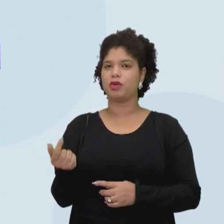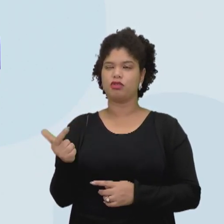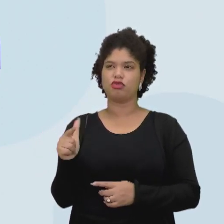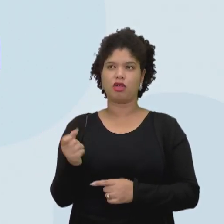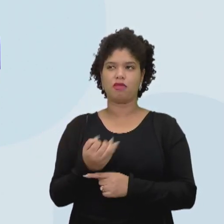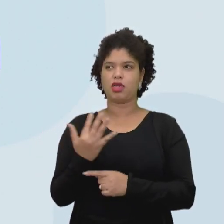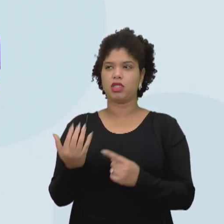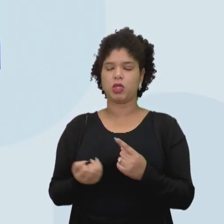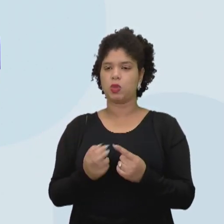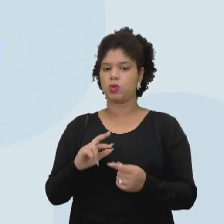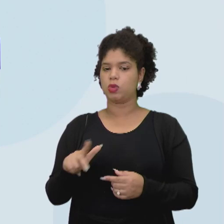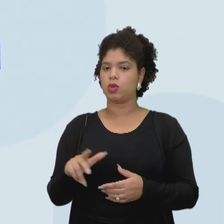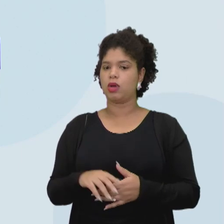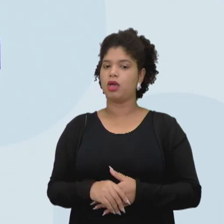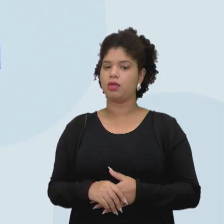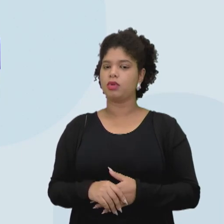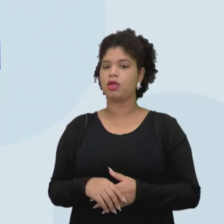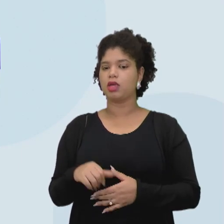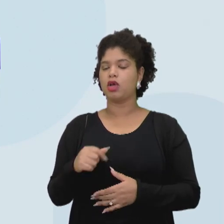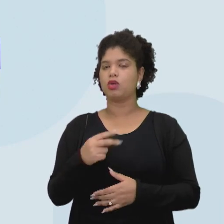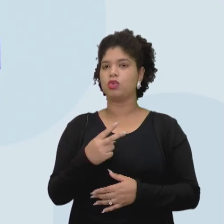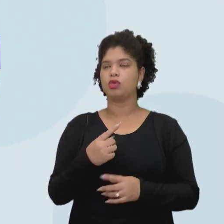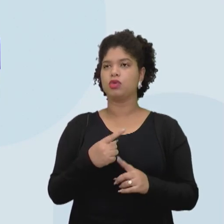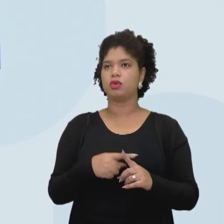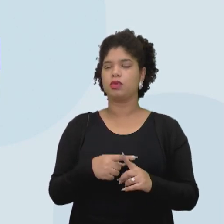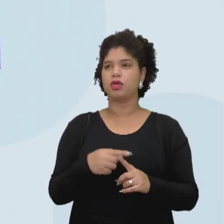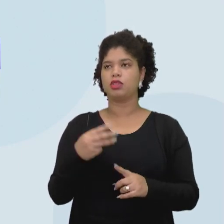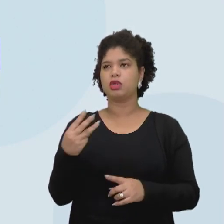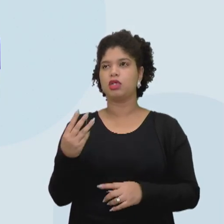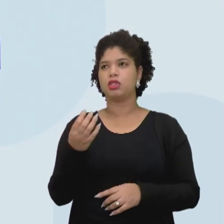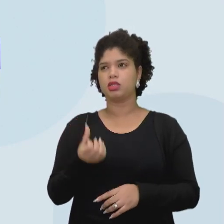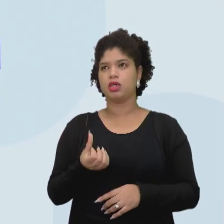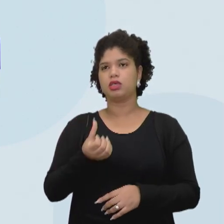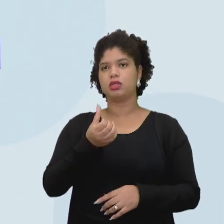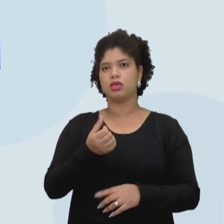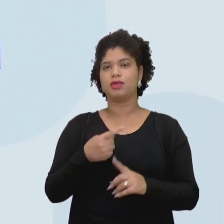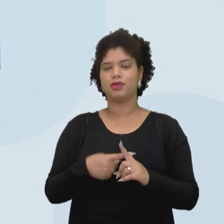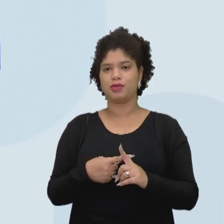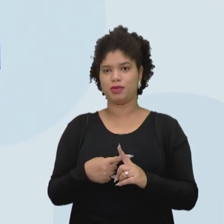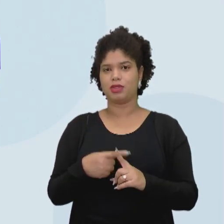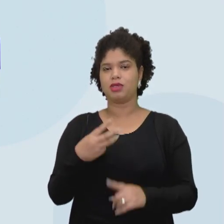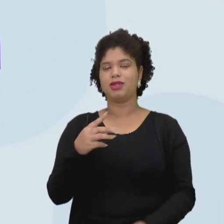2 vezes 3, 6, e vou multiplicar 6 por 3,14. Vou aqui em cima, tá?